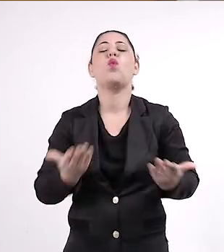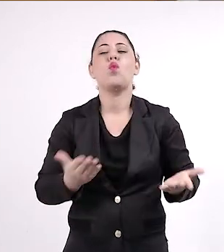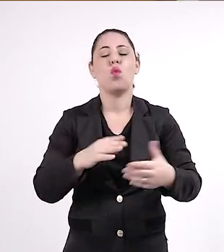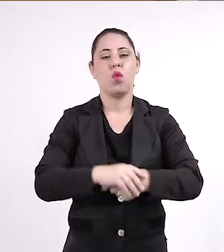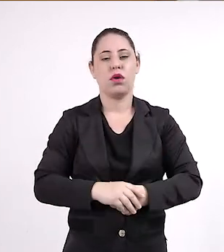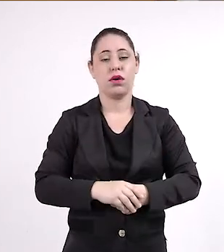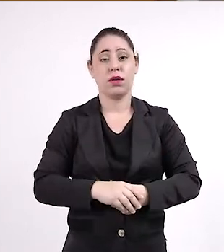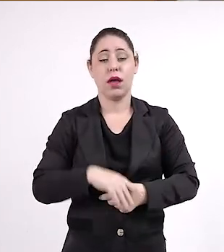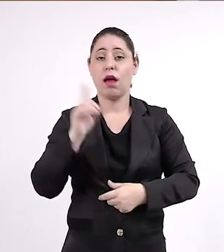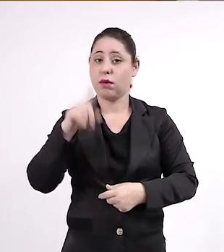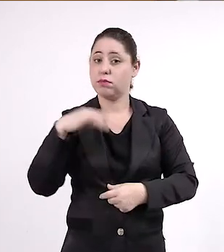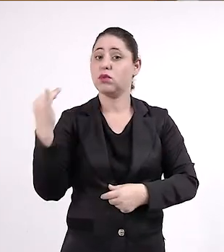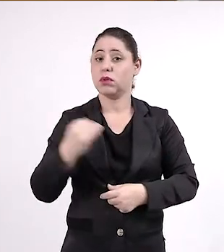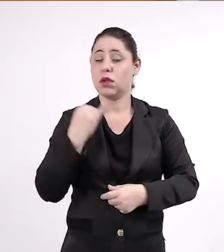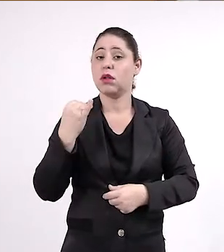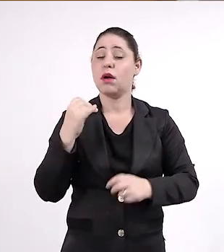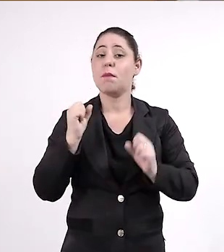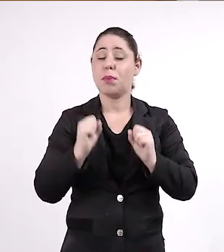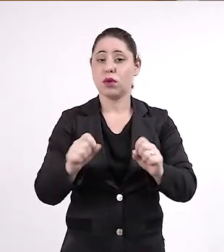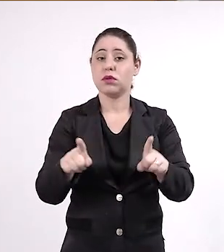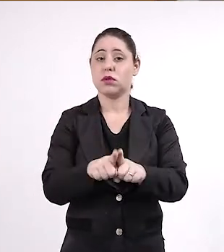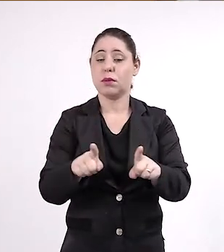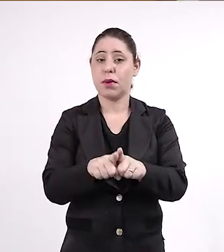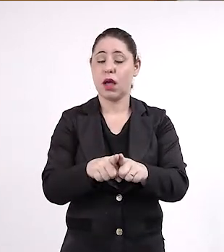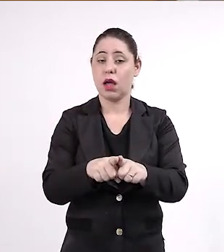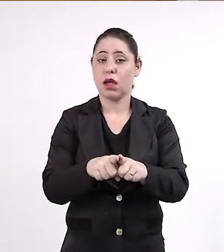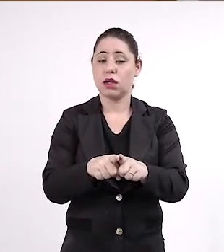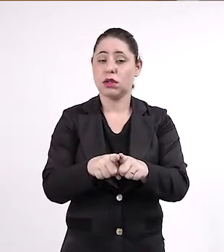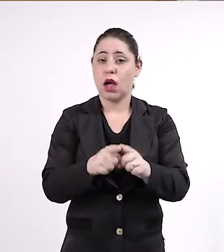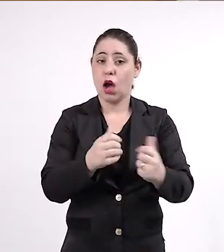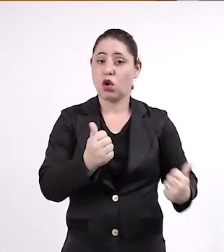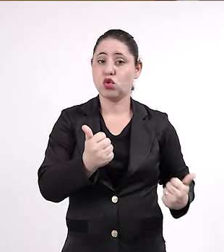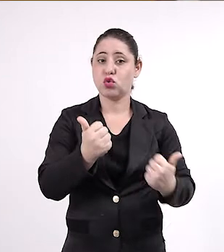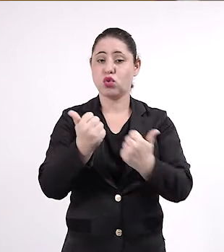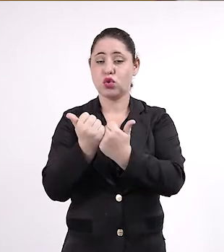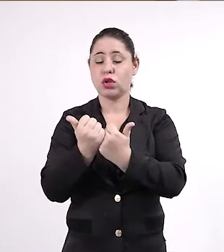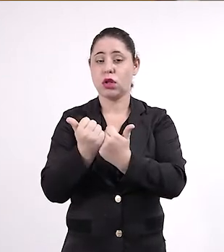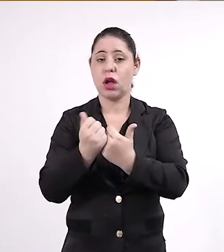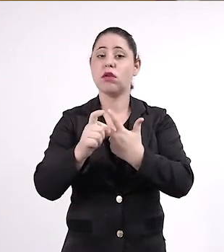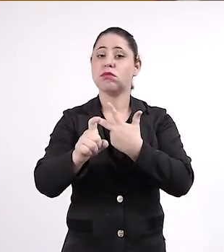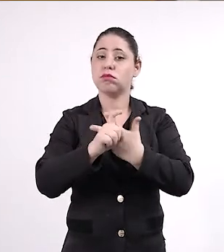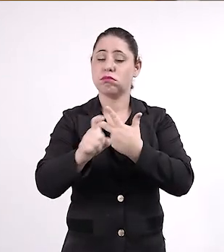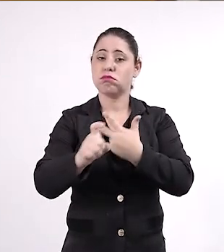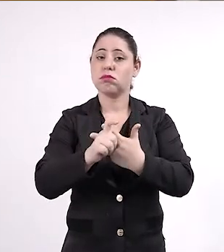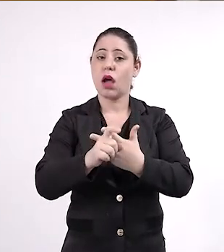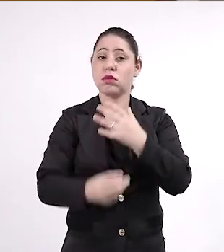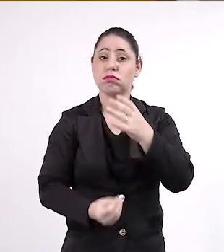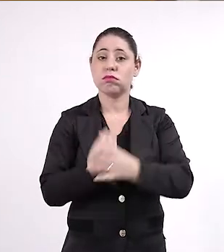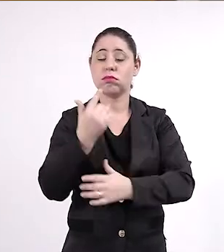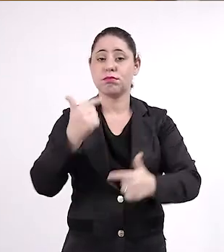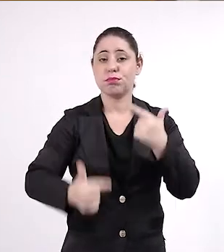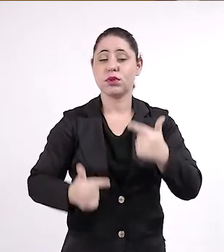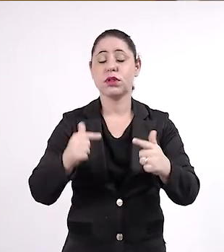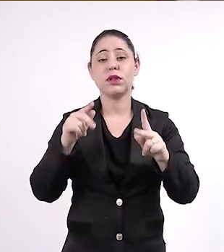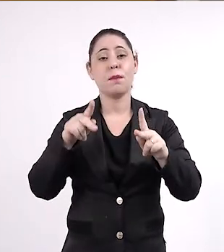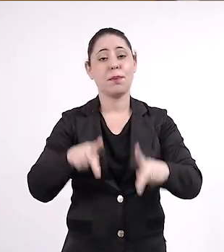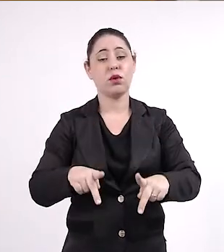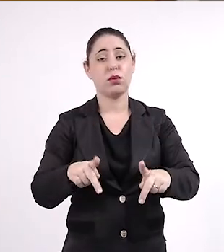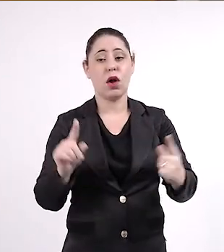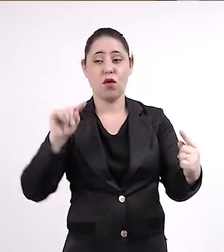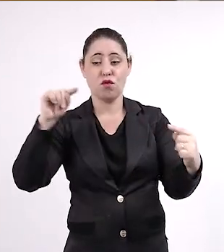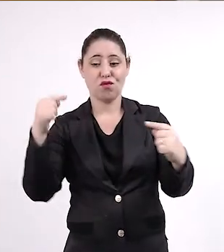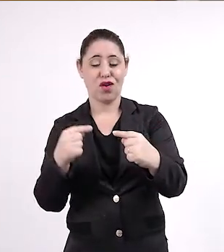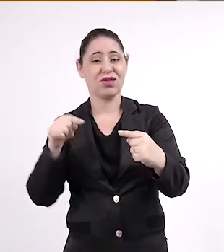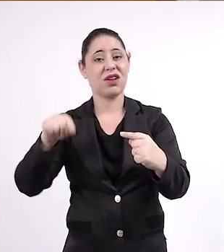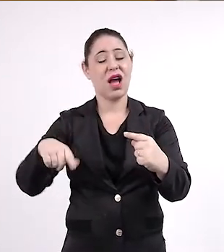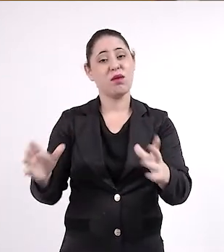desses dados, nós podemos, inclusive, auxiliar o Poder Executivo na execução de políticas públicas